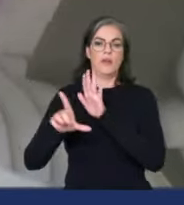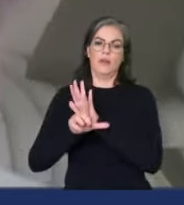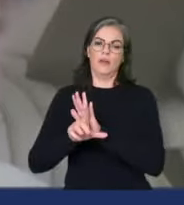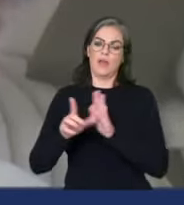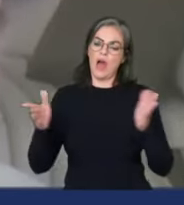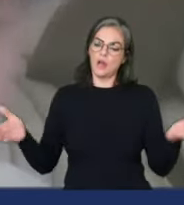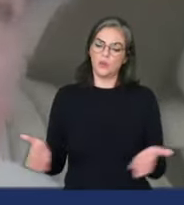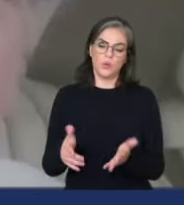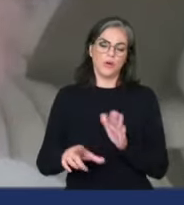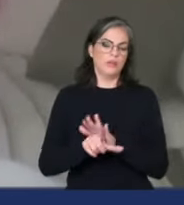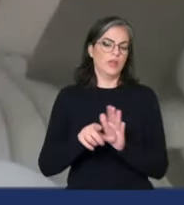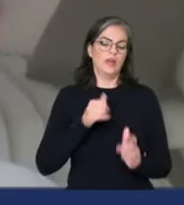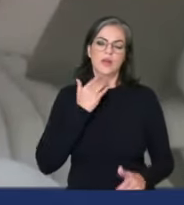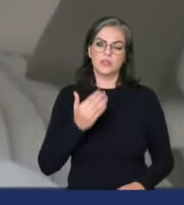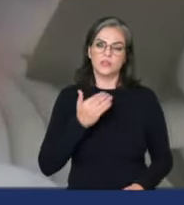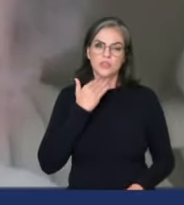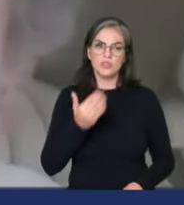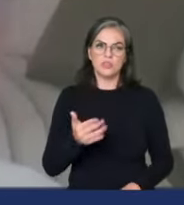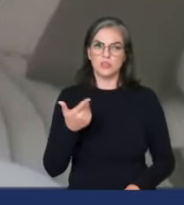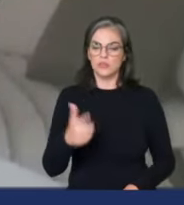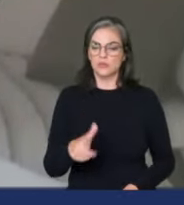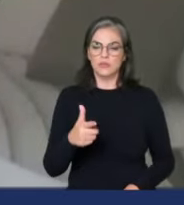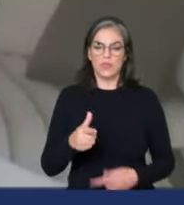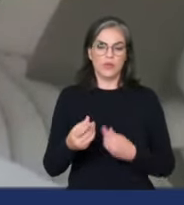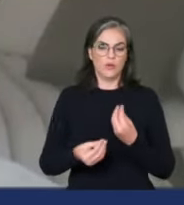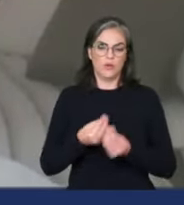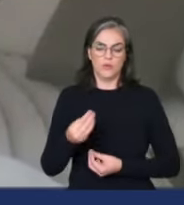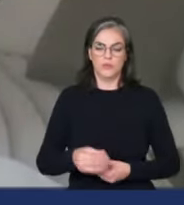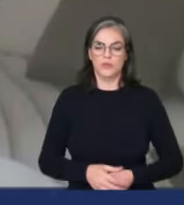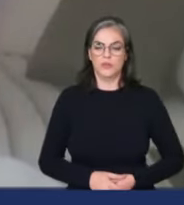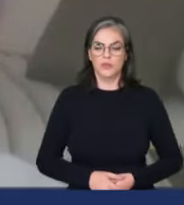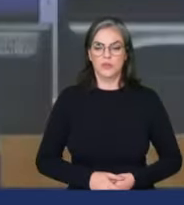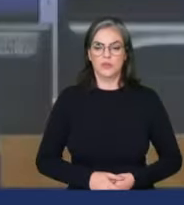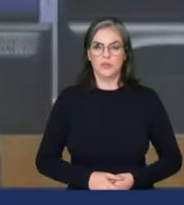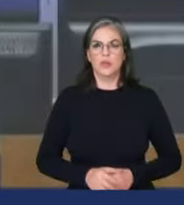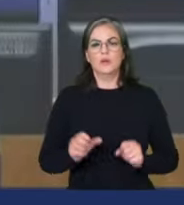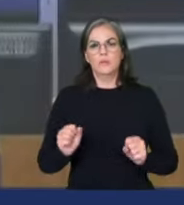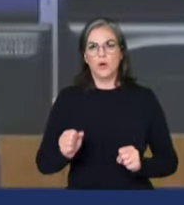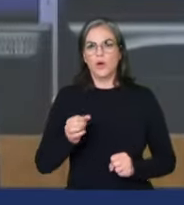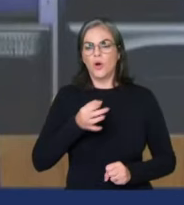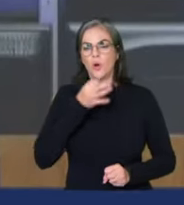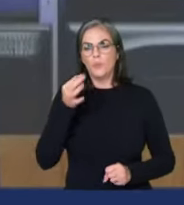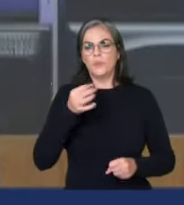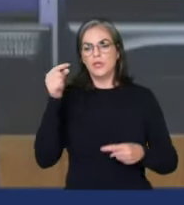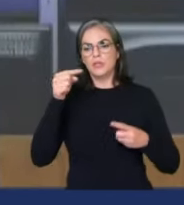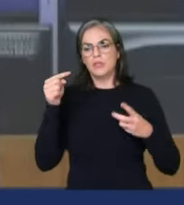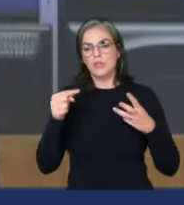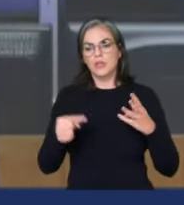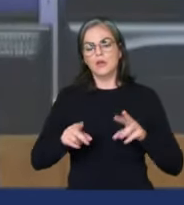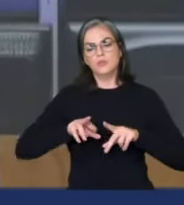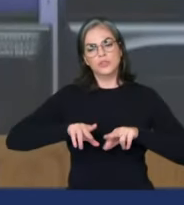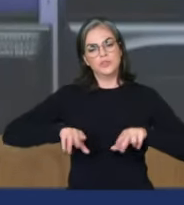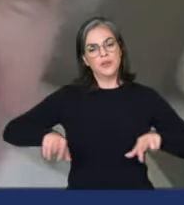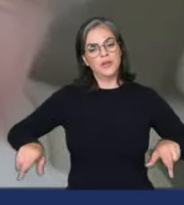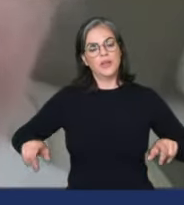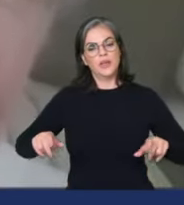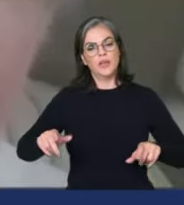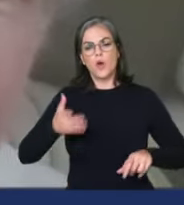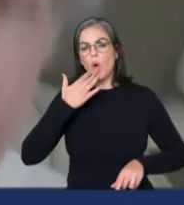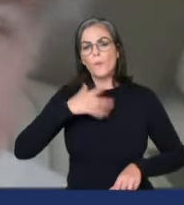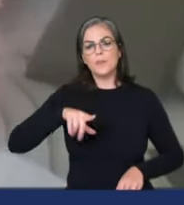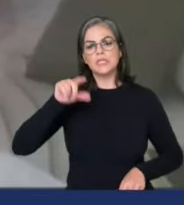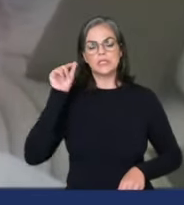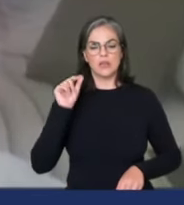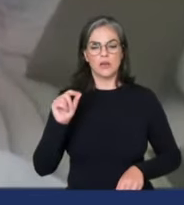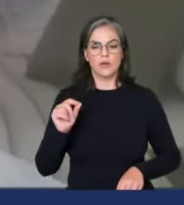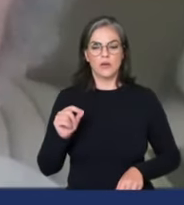certo? Mas nós temos alternativas aqui, podemos conclua, gerar, viu, Paulo, caixa, que já lhe dei algum tempo aqui. Não apenas pela